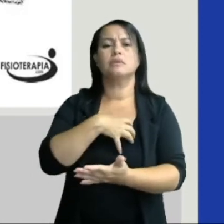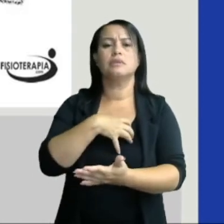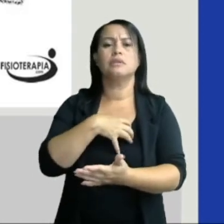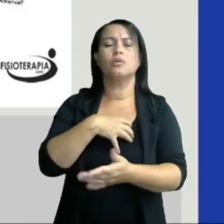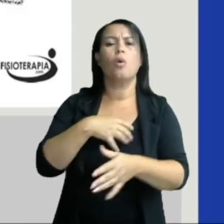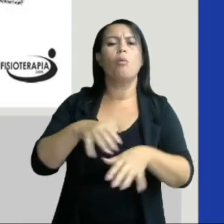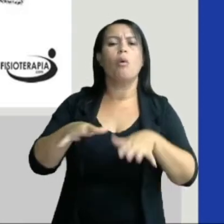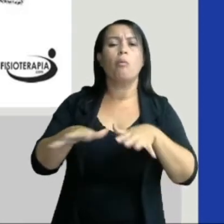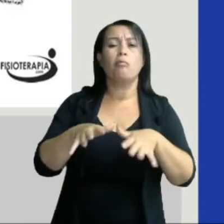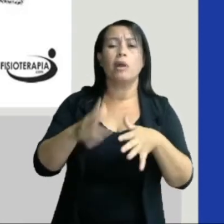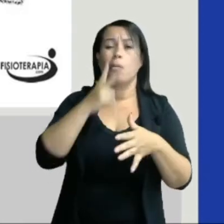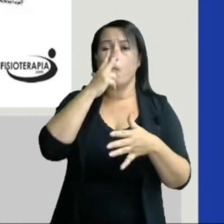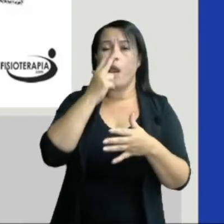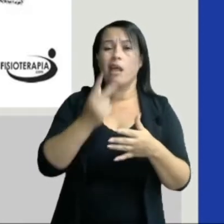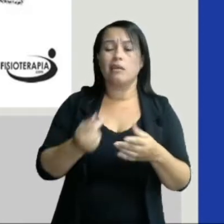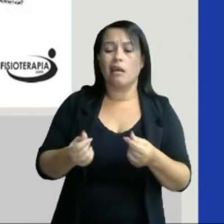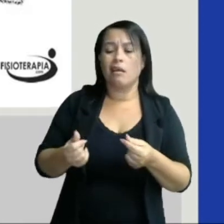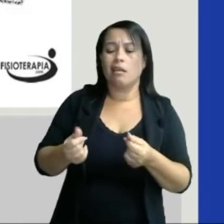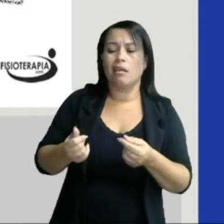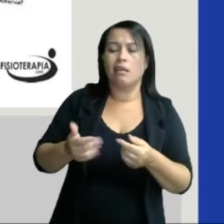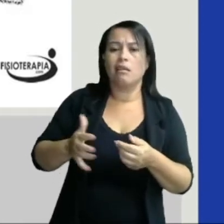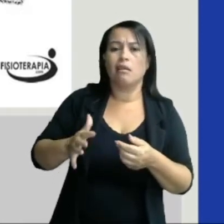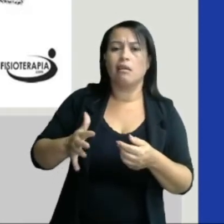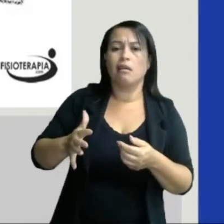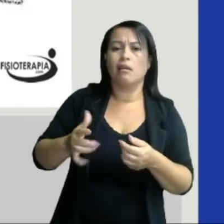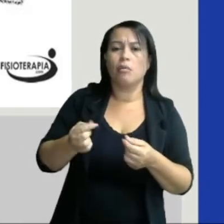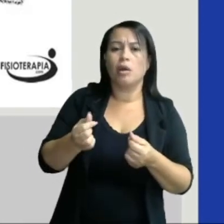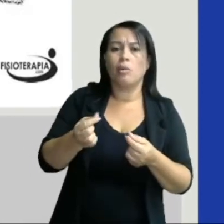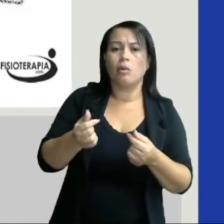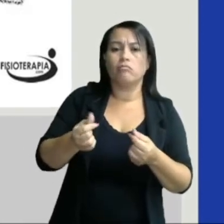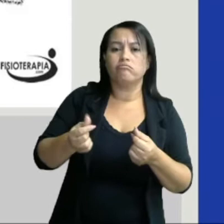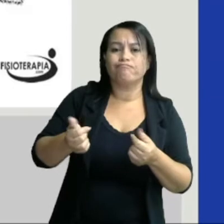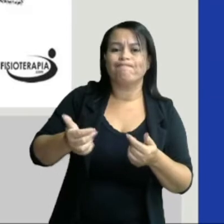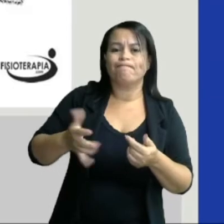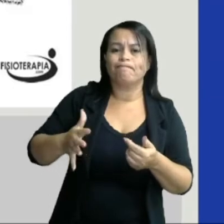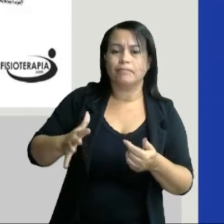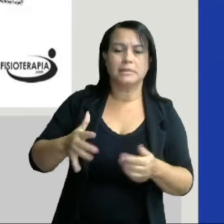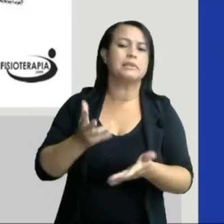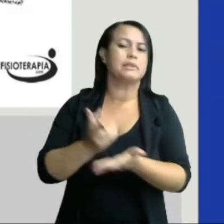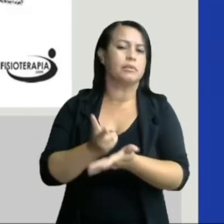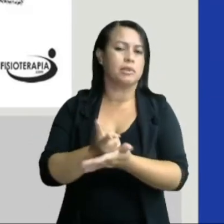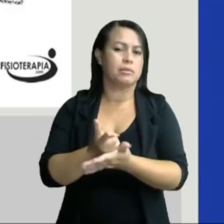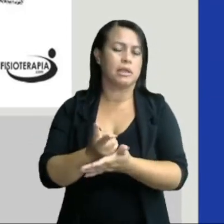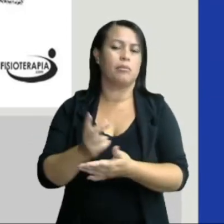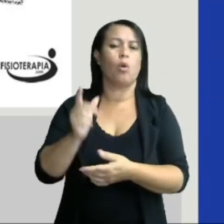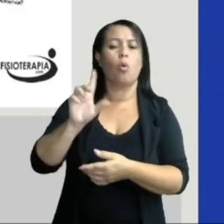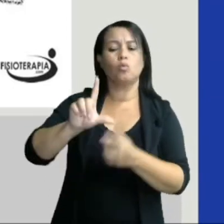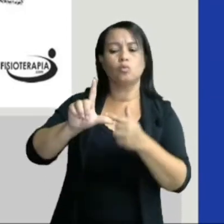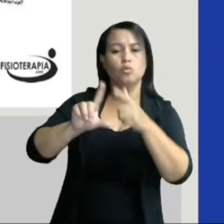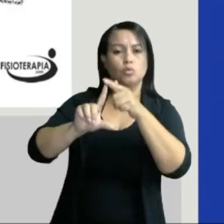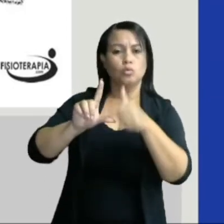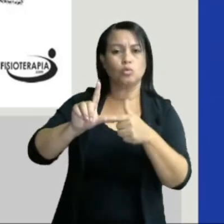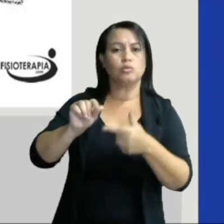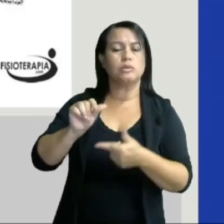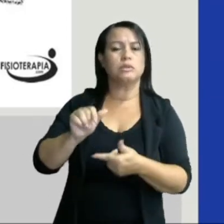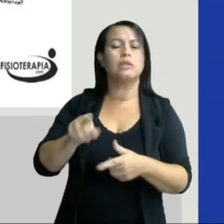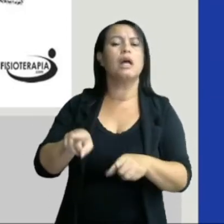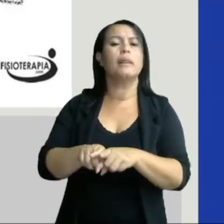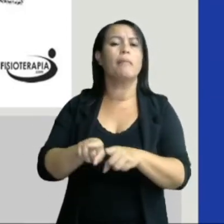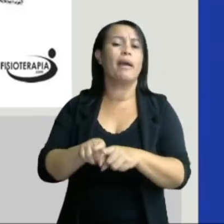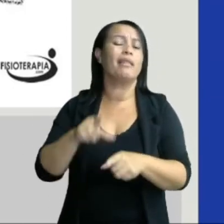fosse contando dinheiro com as mãos, movendo o polegar e o indicador. Eles possuem uma marcha